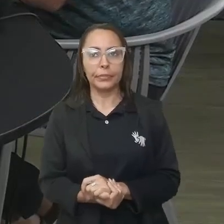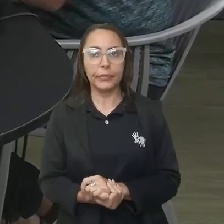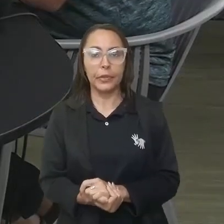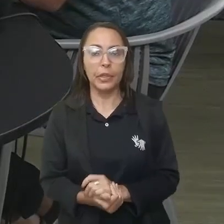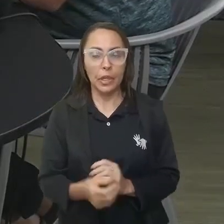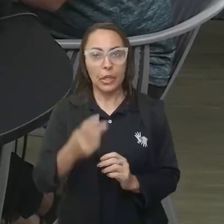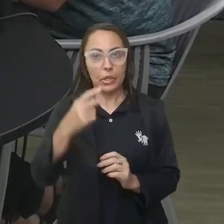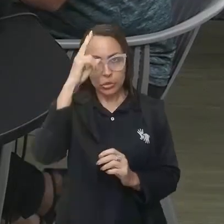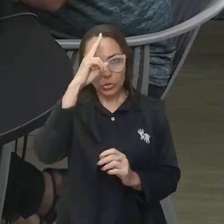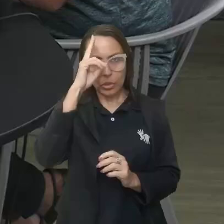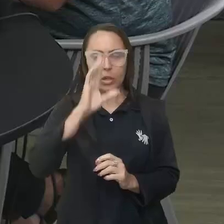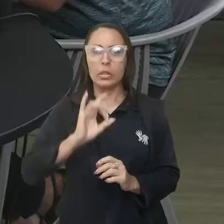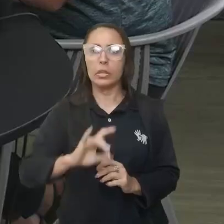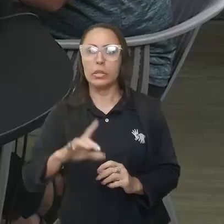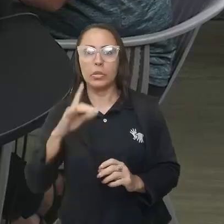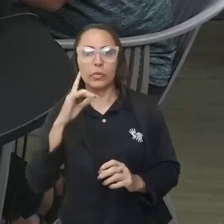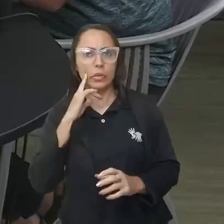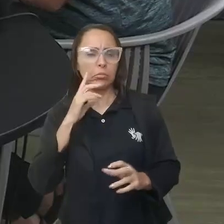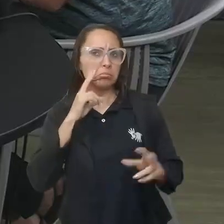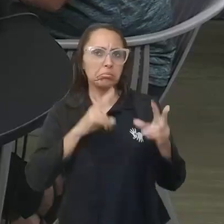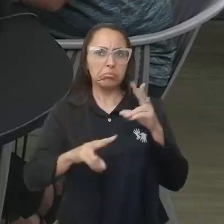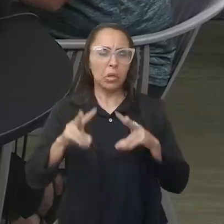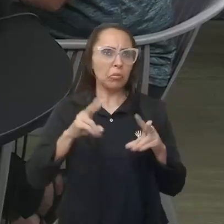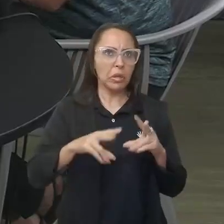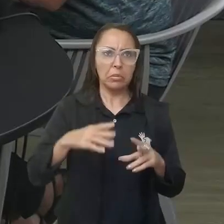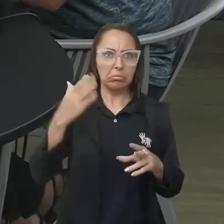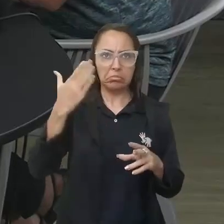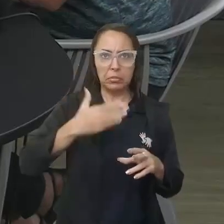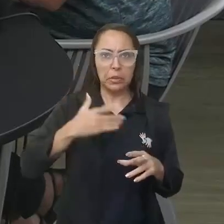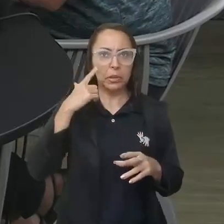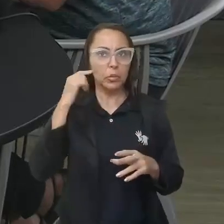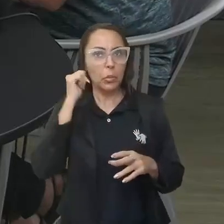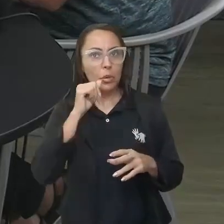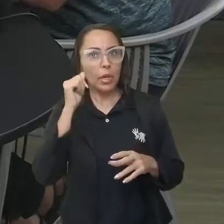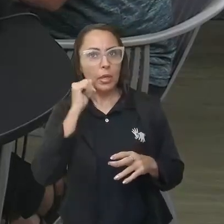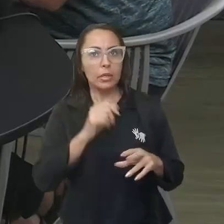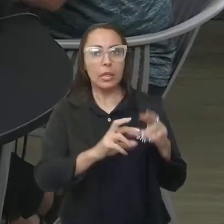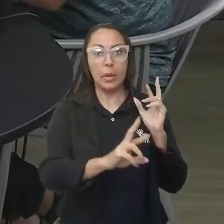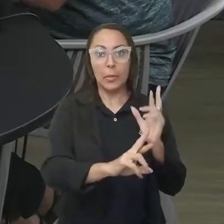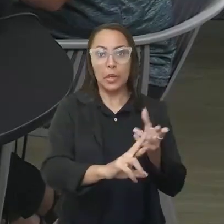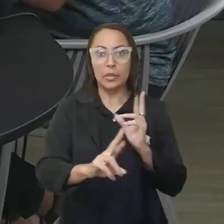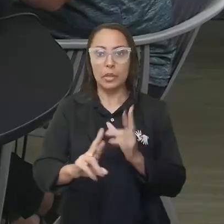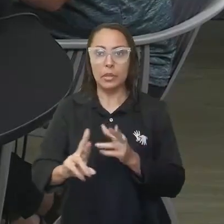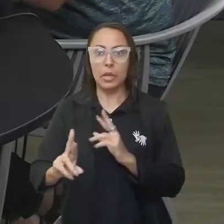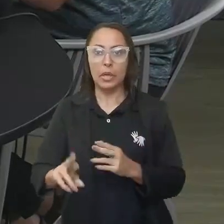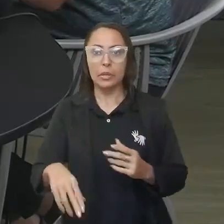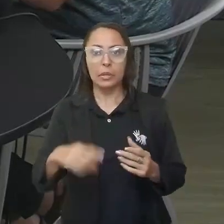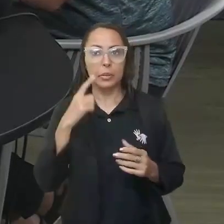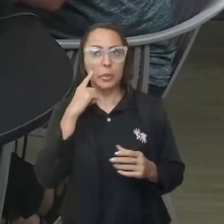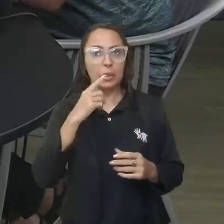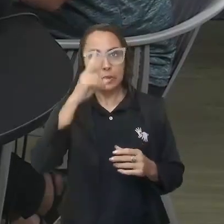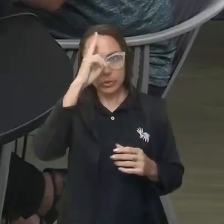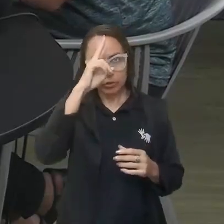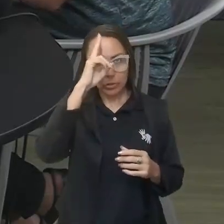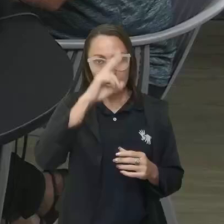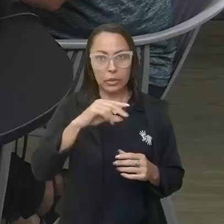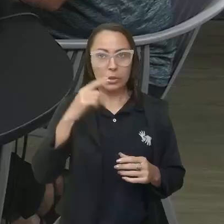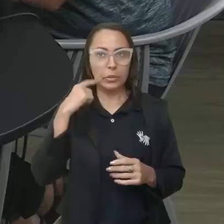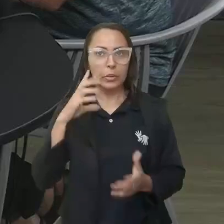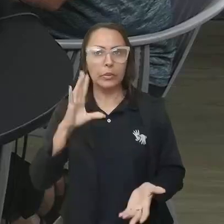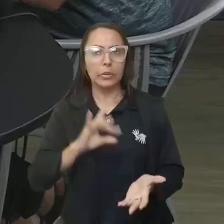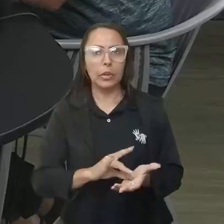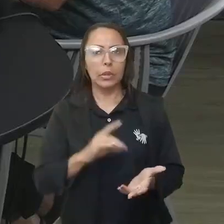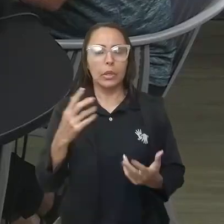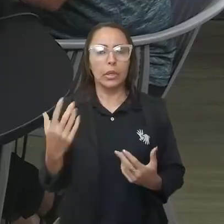é só falar, pô. História a gente não vê tantas as mulheres sendo representadas num livro de história com tanta veemência quanto os